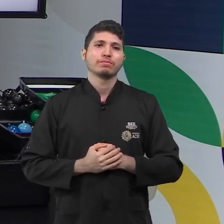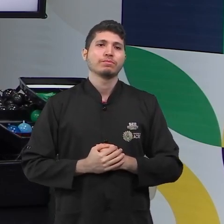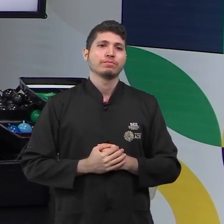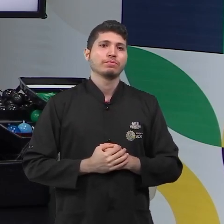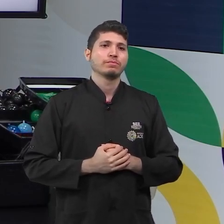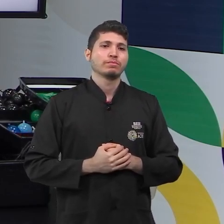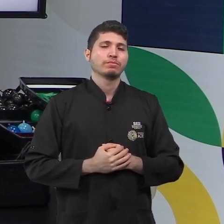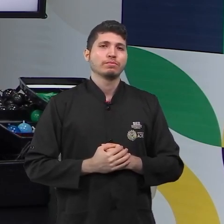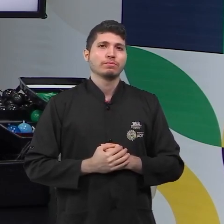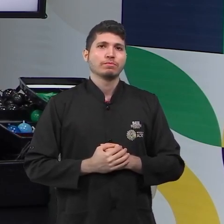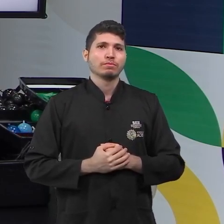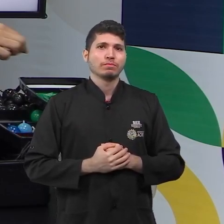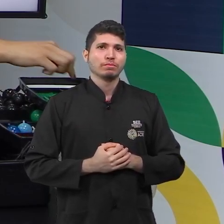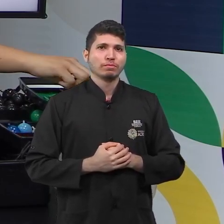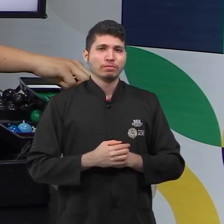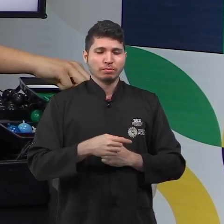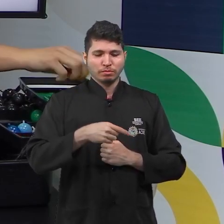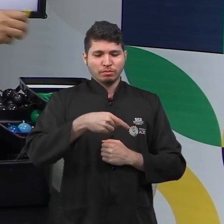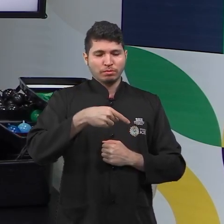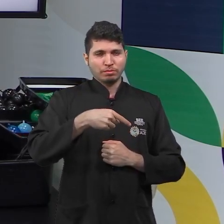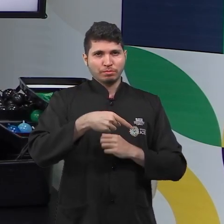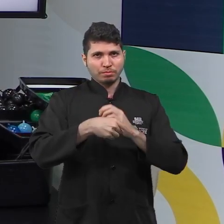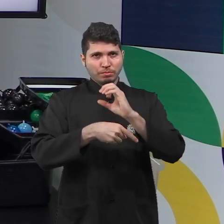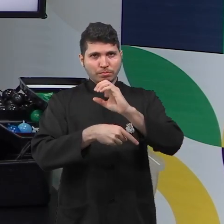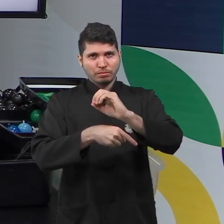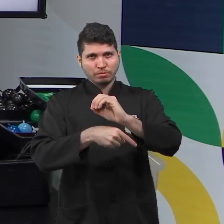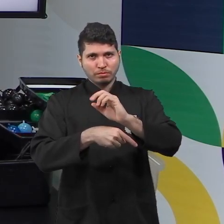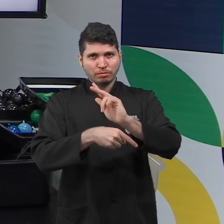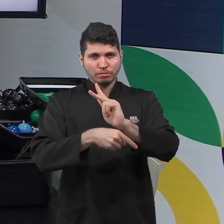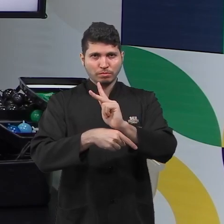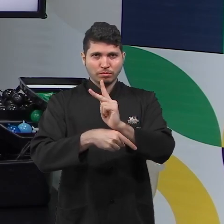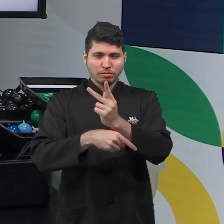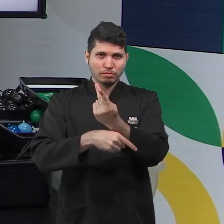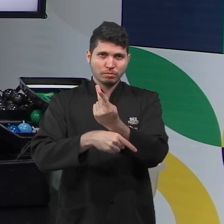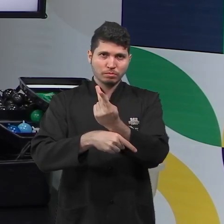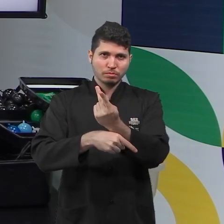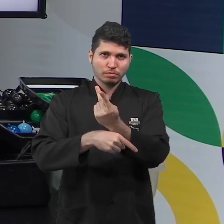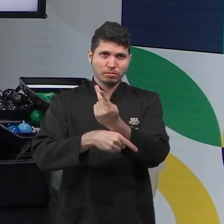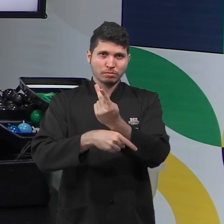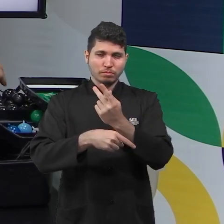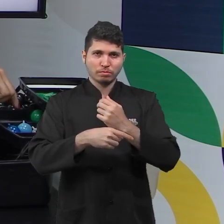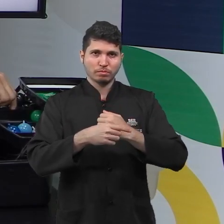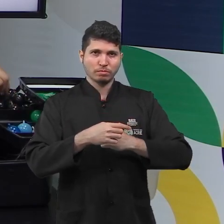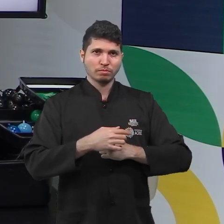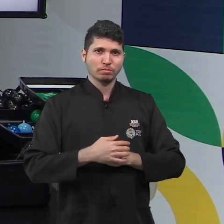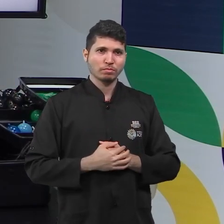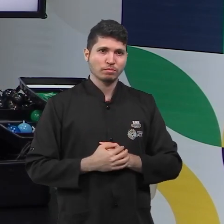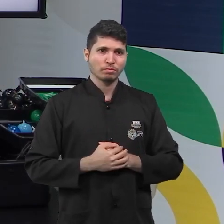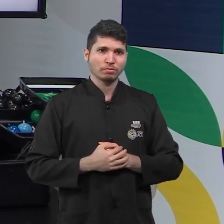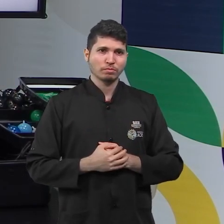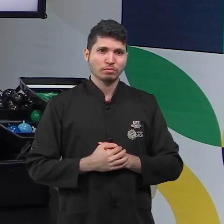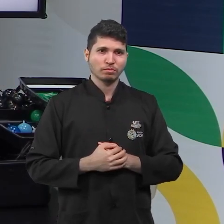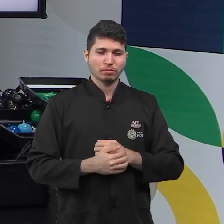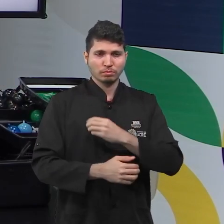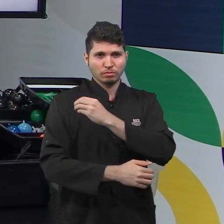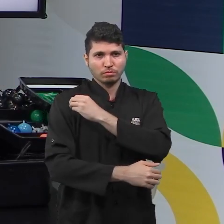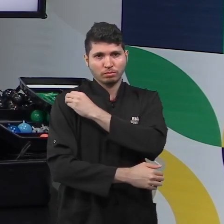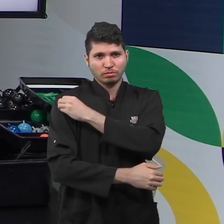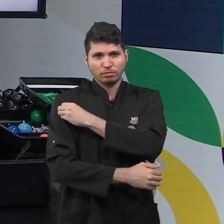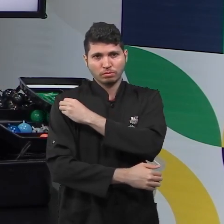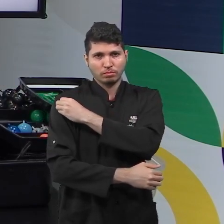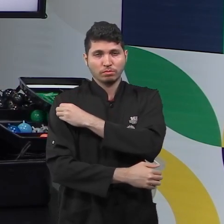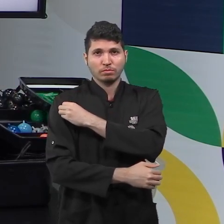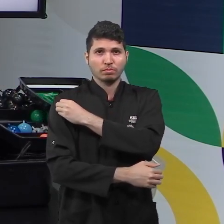E uma ligação OH, né? O OH, ele é uma função álcool. Então, a gente coloca aqui